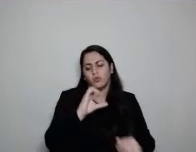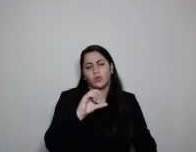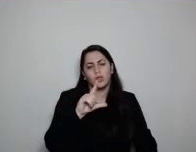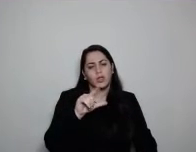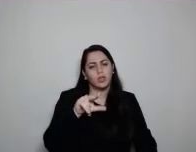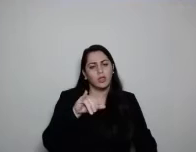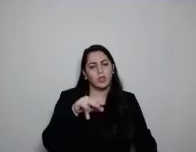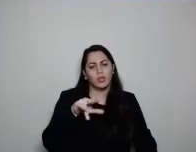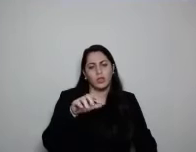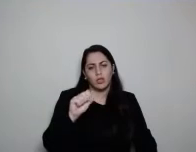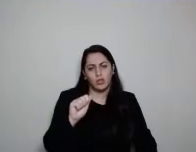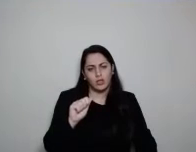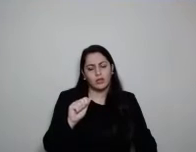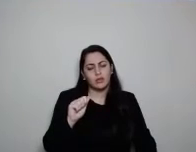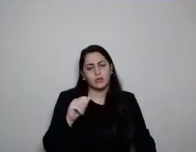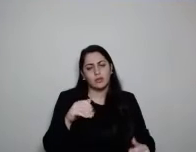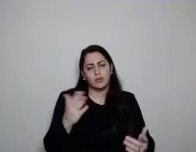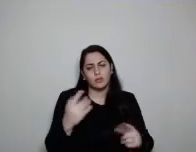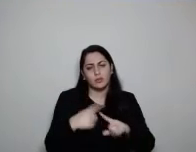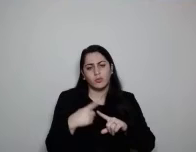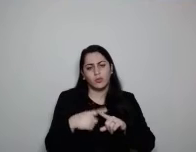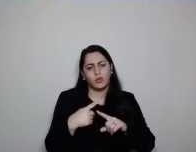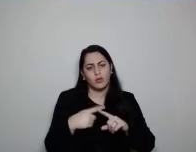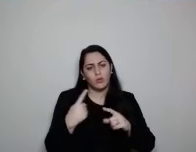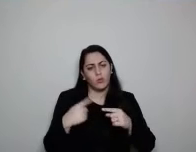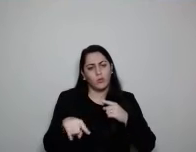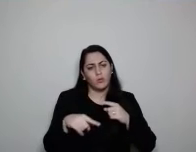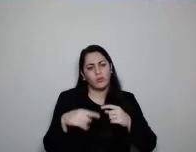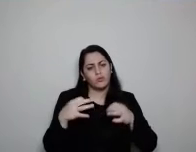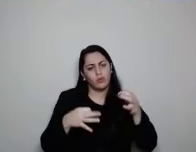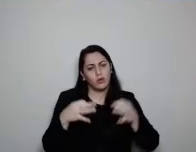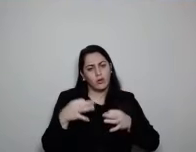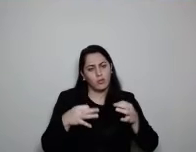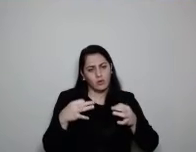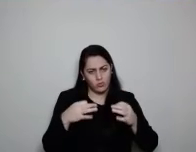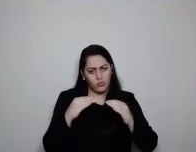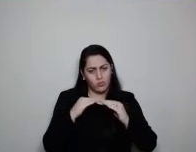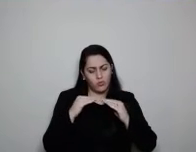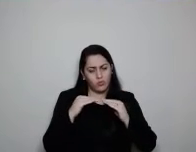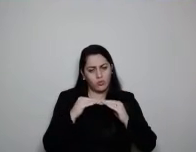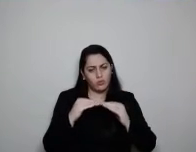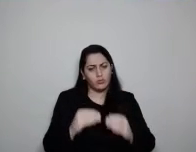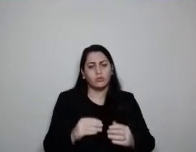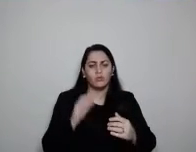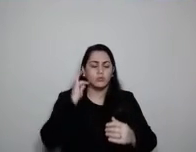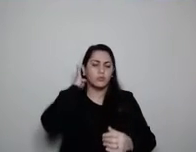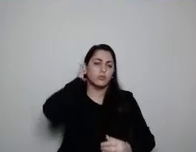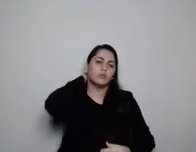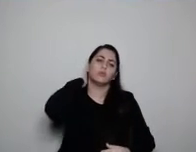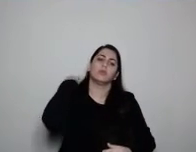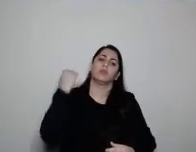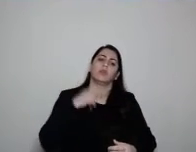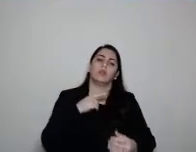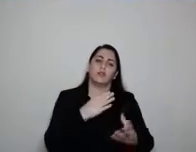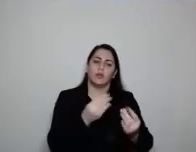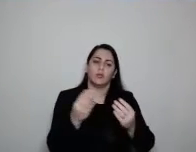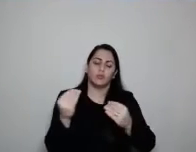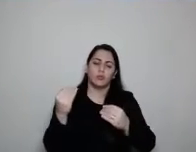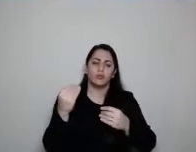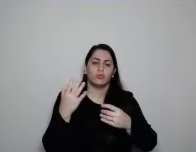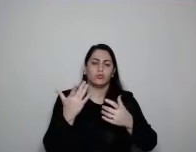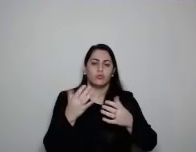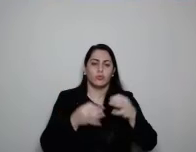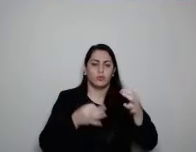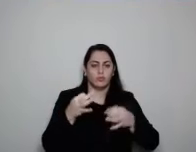Porque esse assunto não faz parte do julgamento desse processo, de acordo? Nós temos outros processos para julgar com sustentação oral. E esse assunto